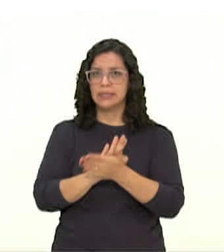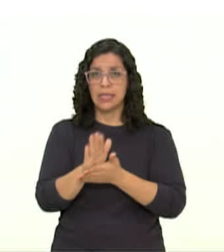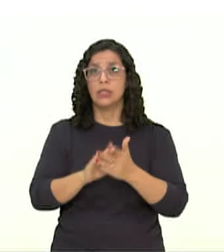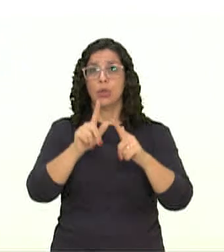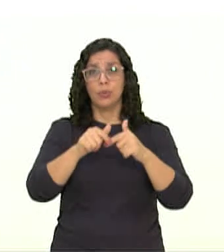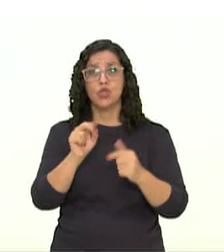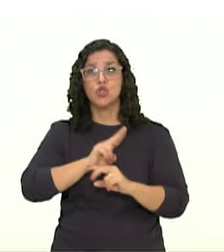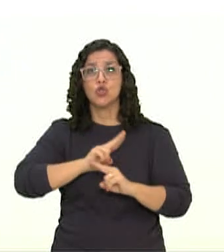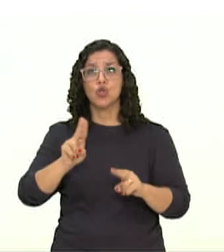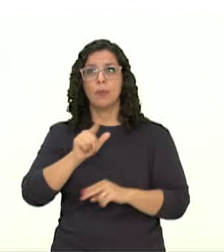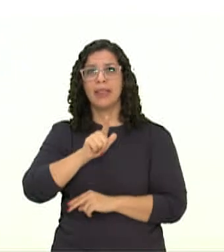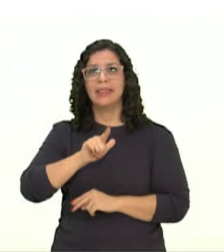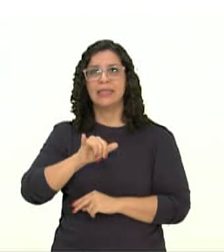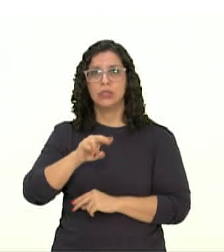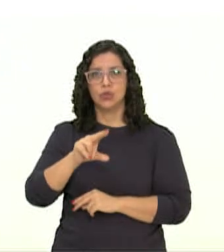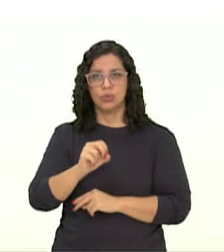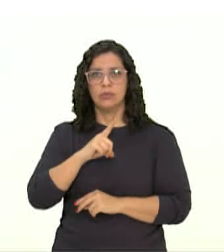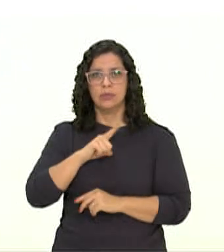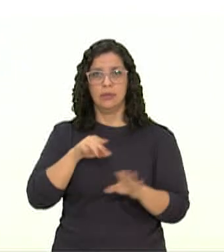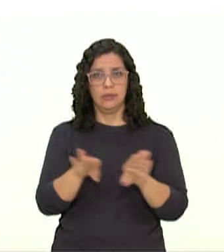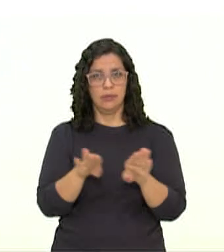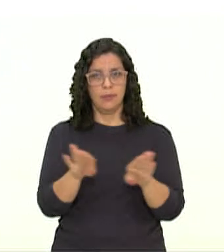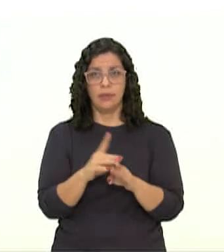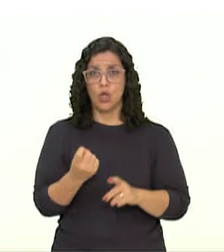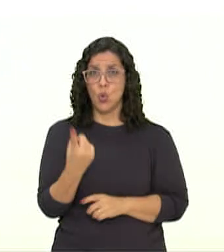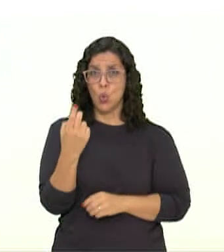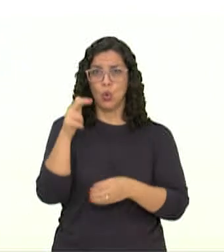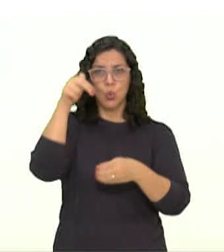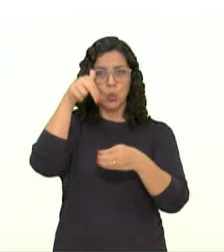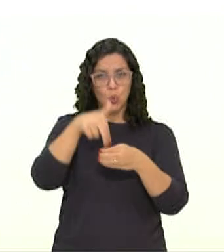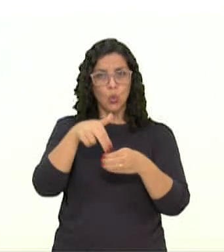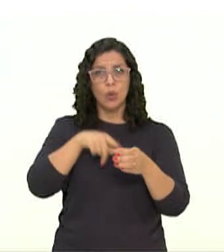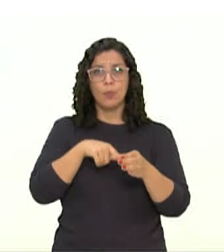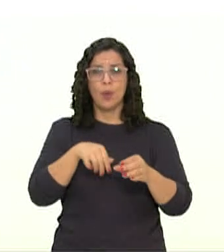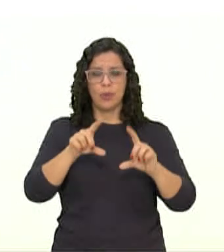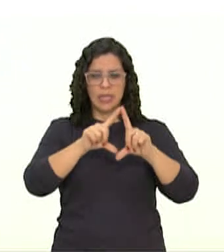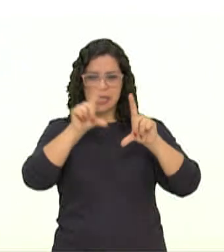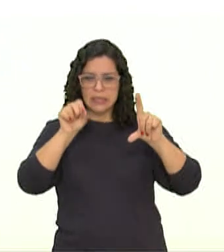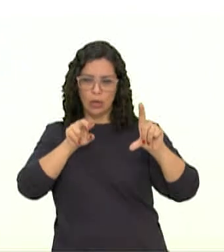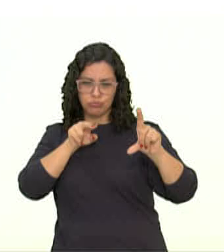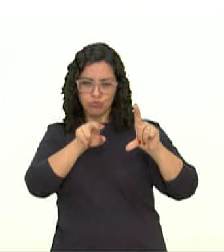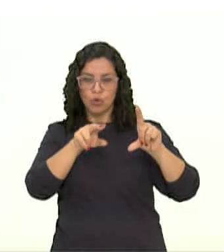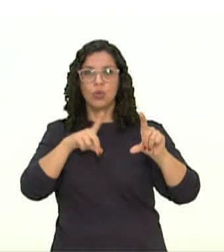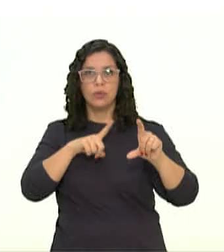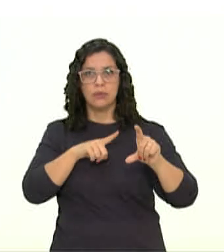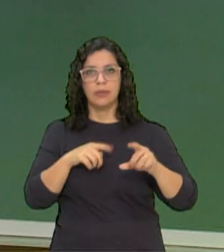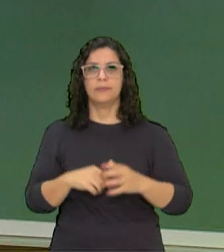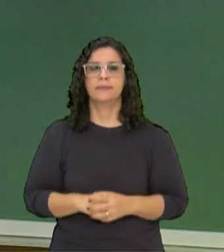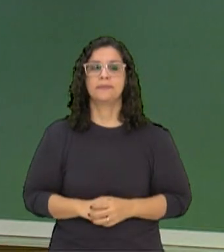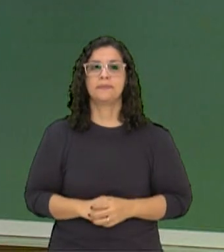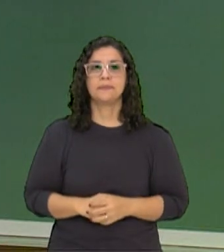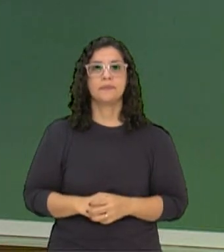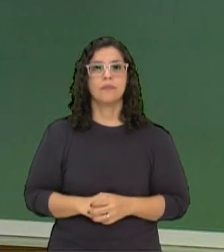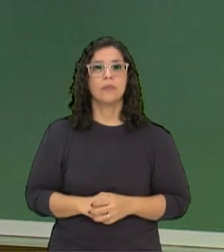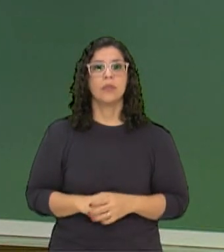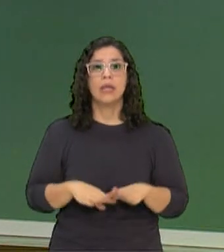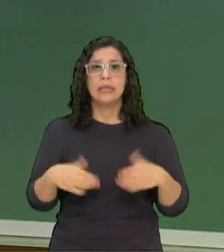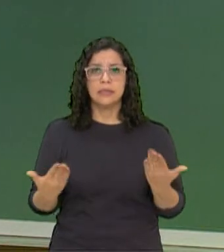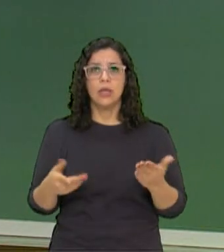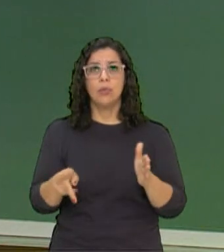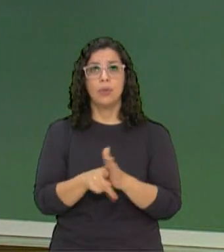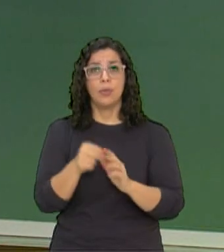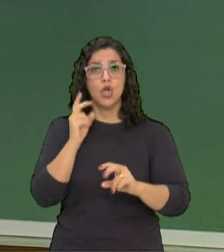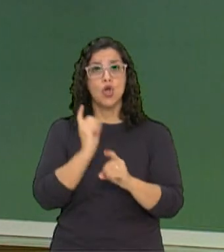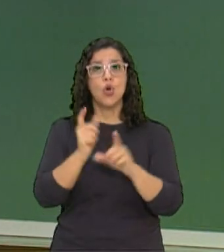chamado de liso ou não estriado. Apresenta apenas um núcleo disposto no centro de cada uma dessas células, ok? Ele vai